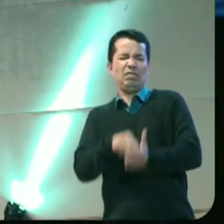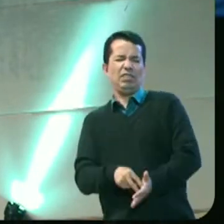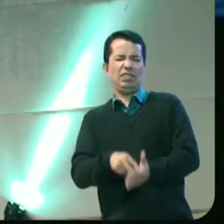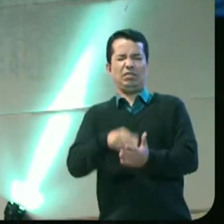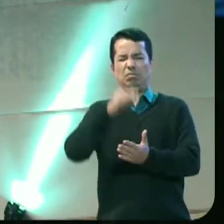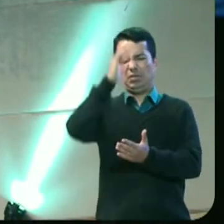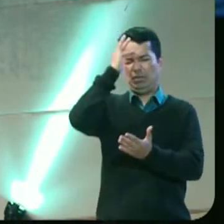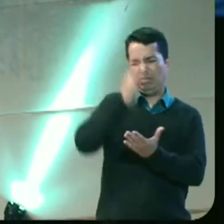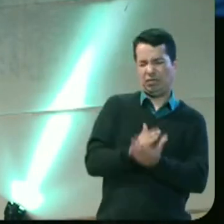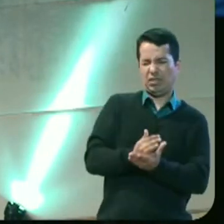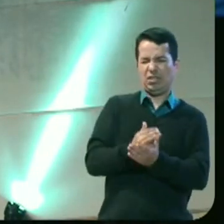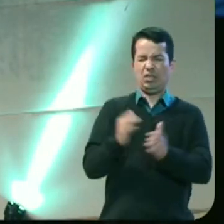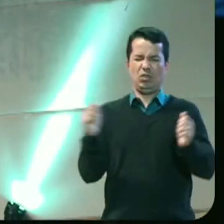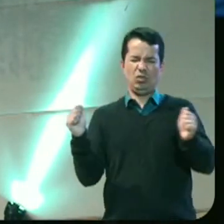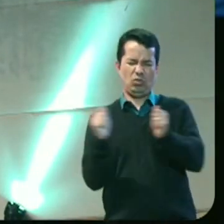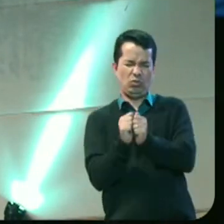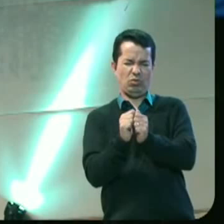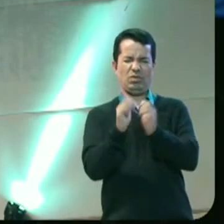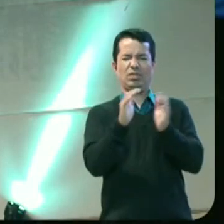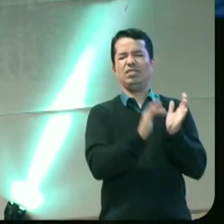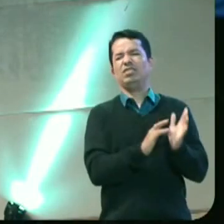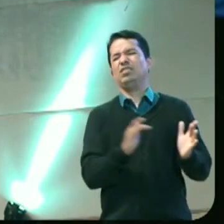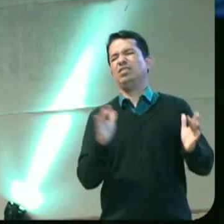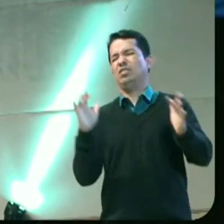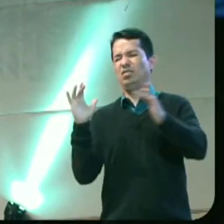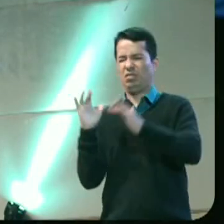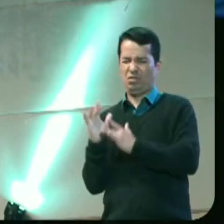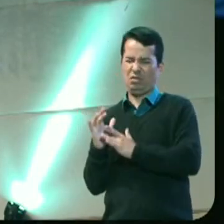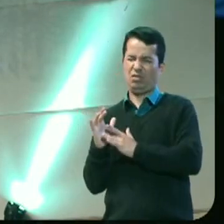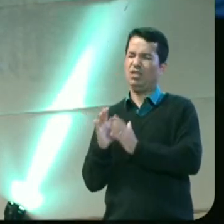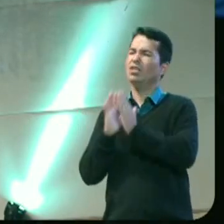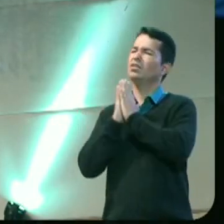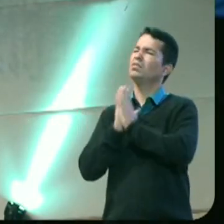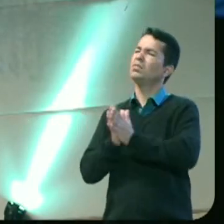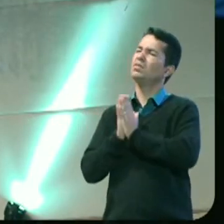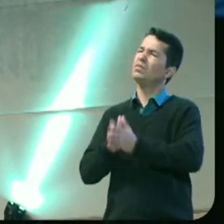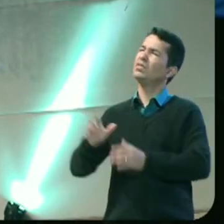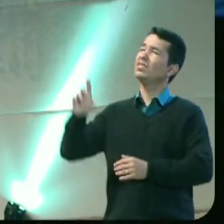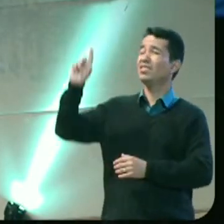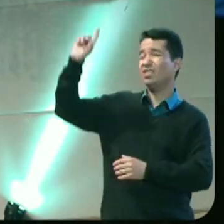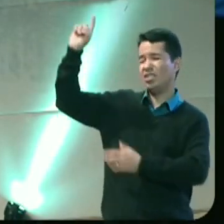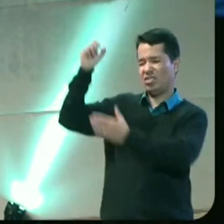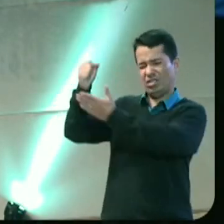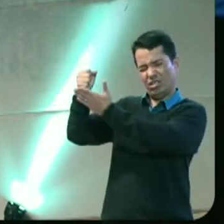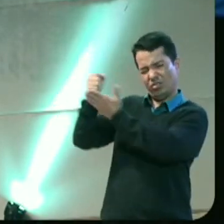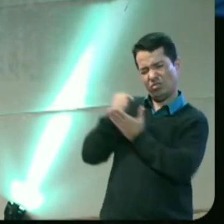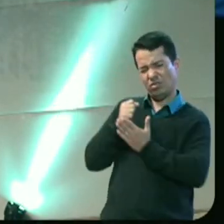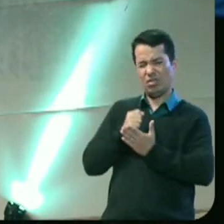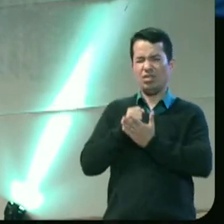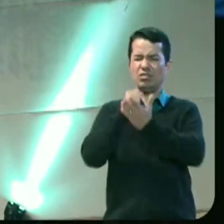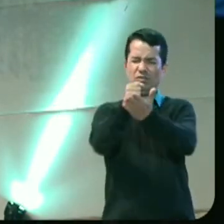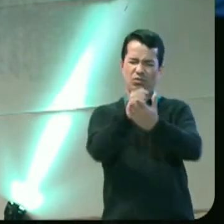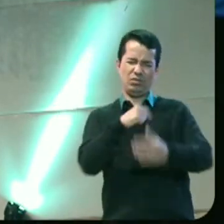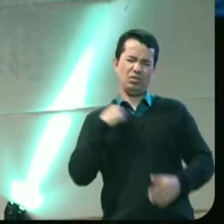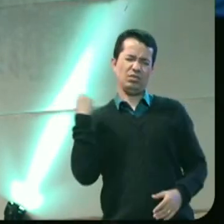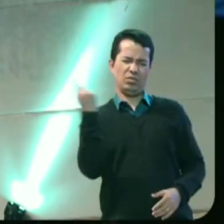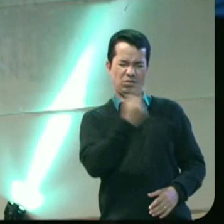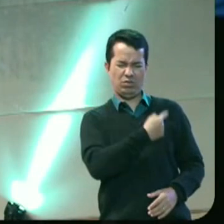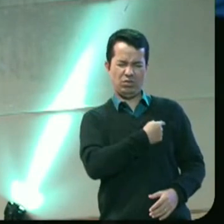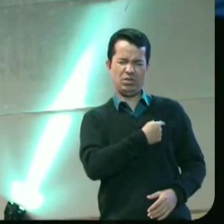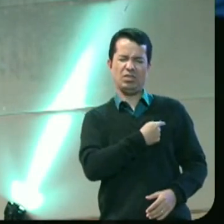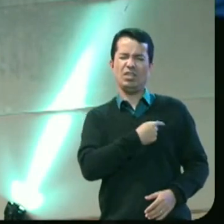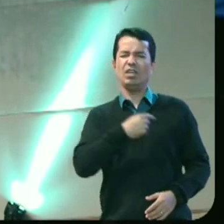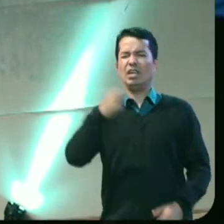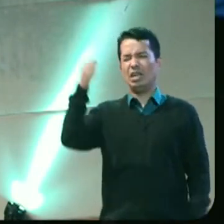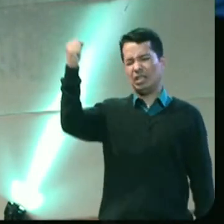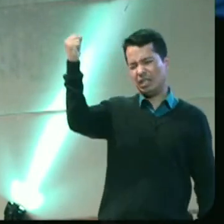culto doméstico. Deus, nos ajuda a continuarmos sendo igreja e a sermos um milagre nesse tempo, Deus. Que a